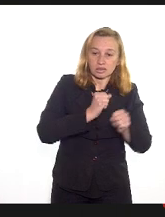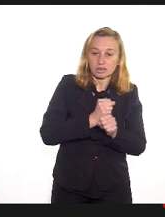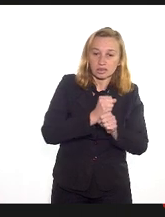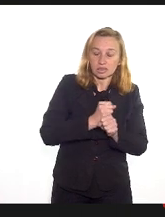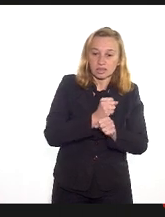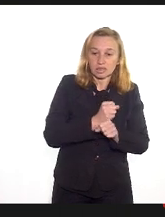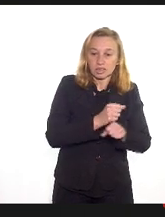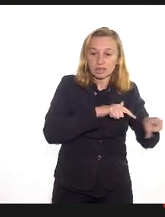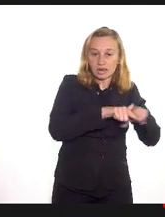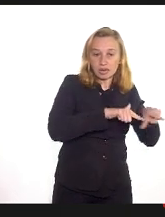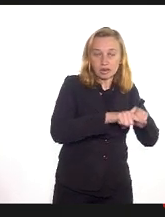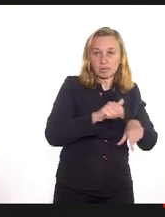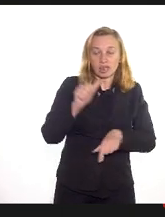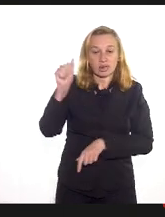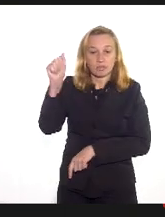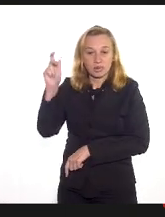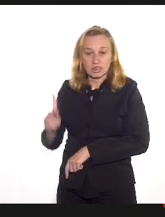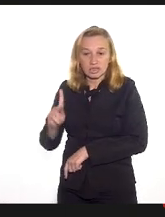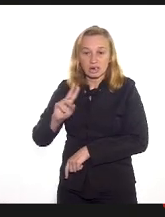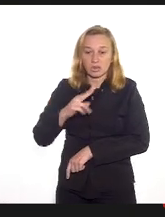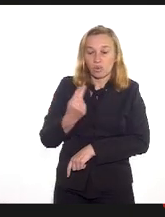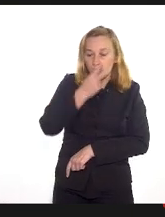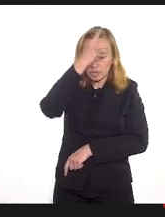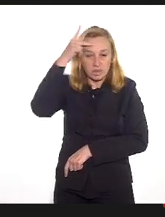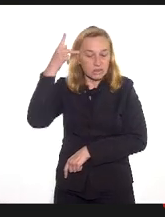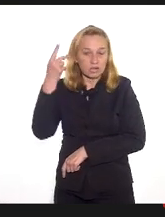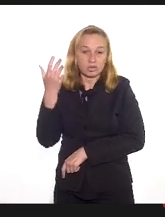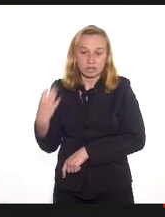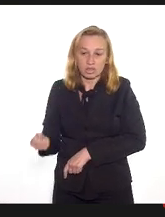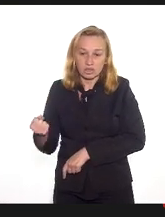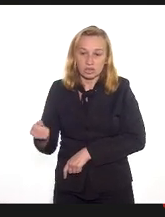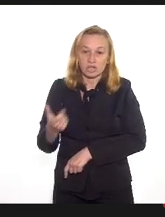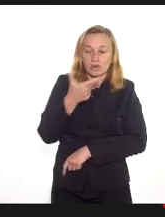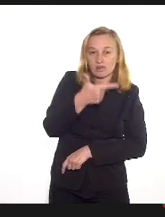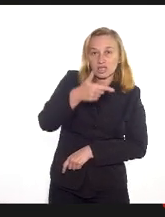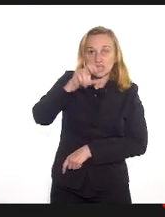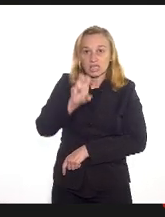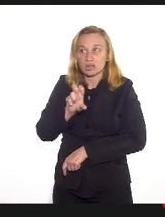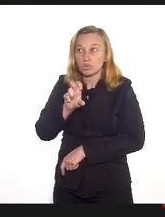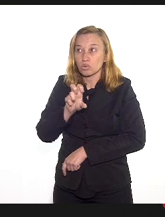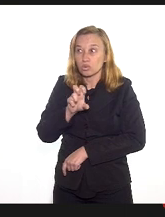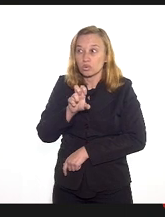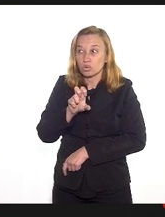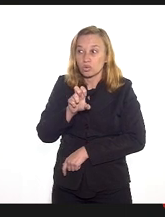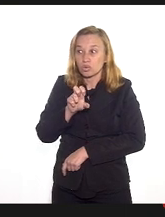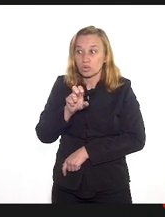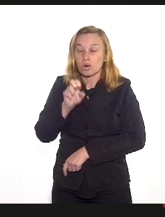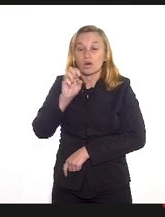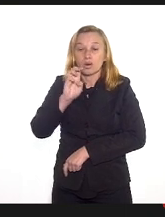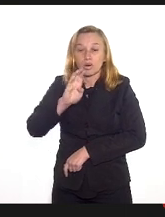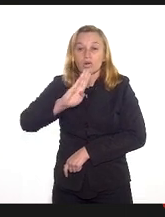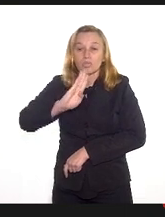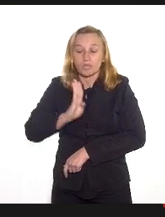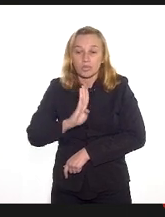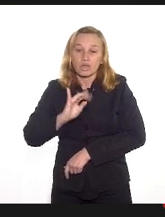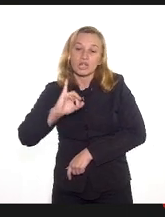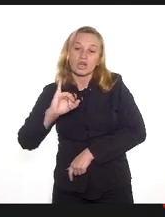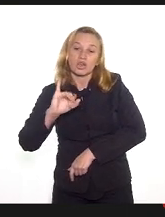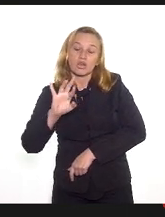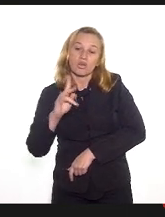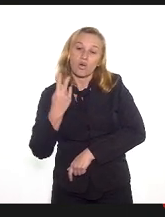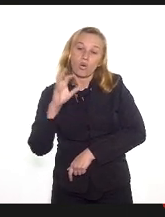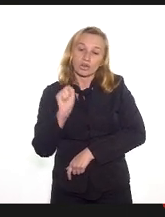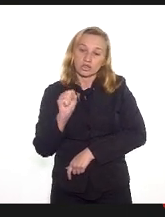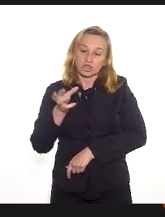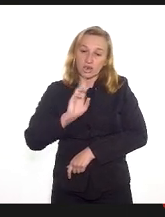e inativos e pensionistas está na faixa de cerca de 25 bilhões de reais.